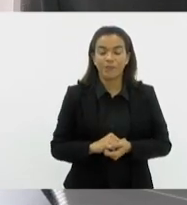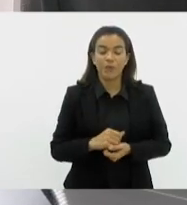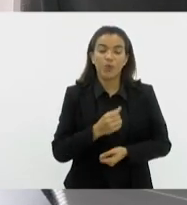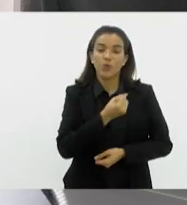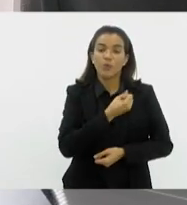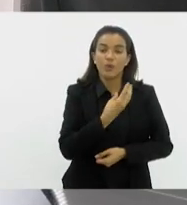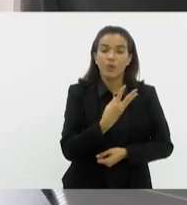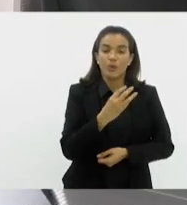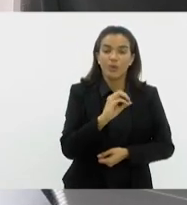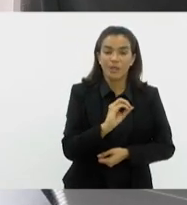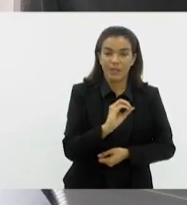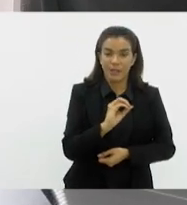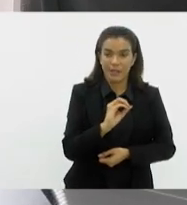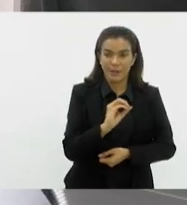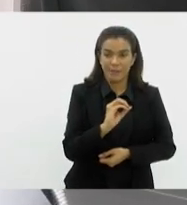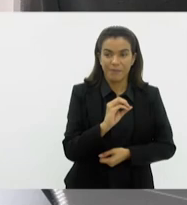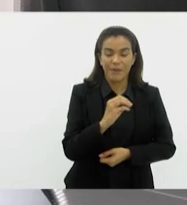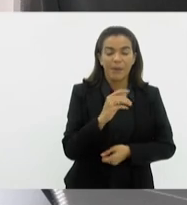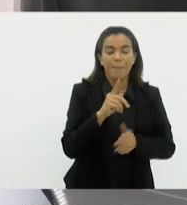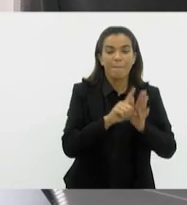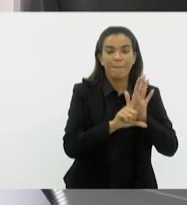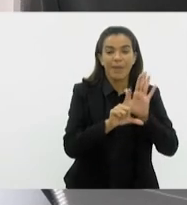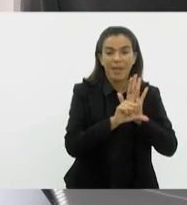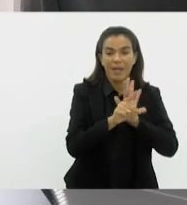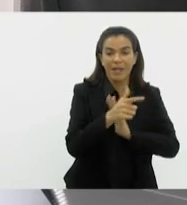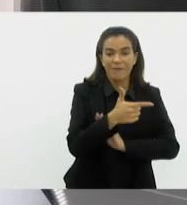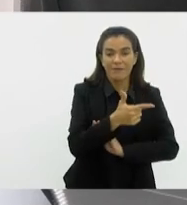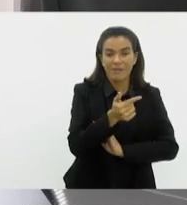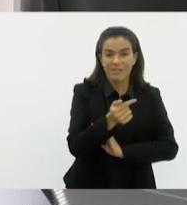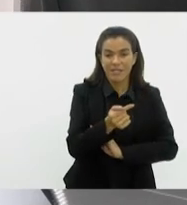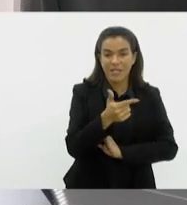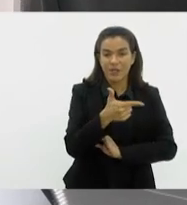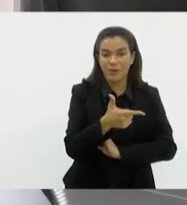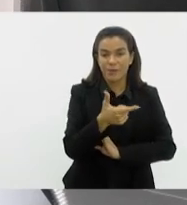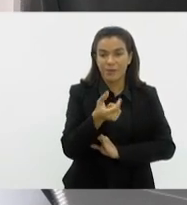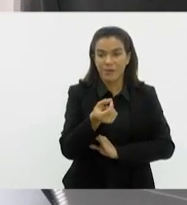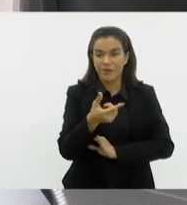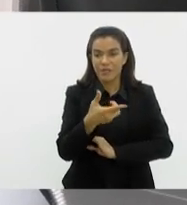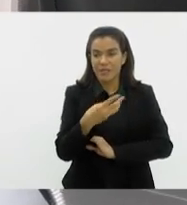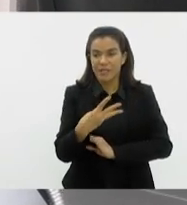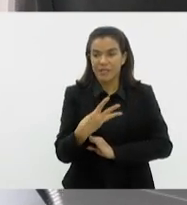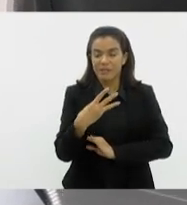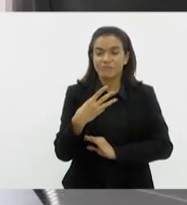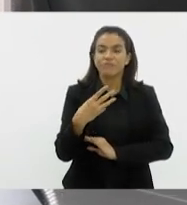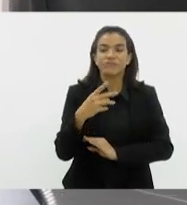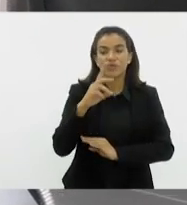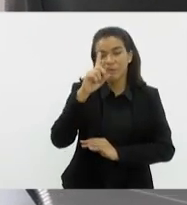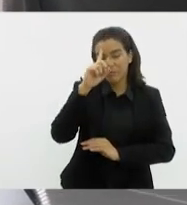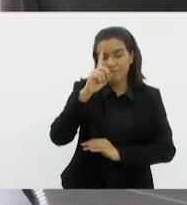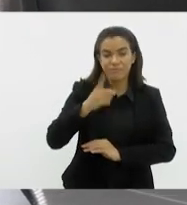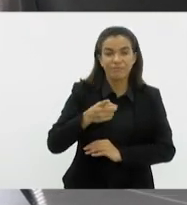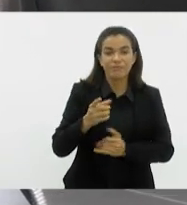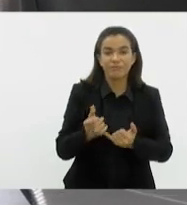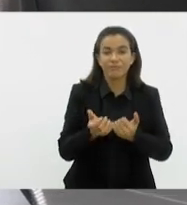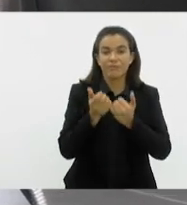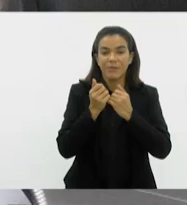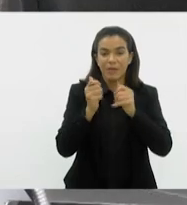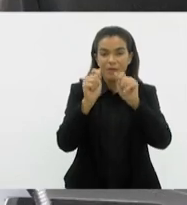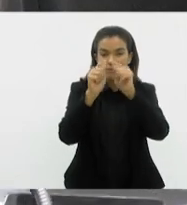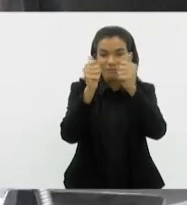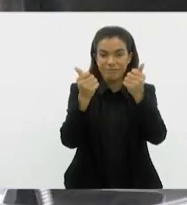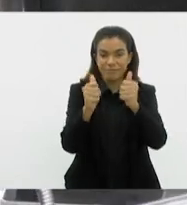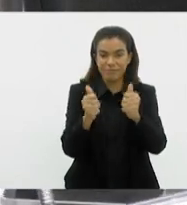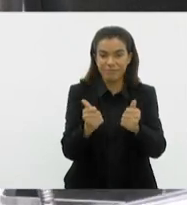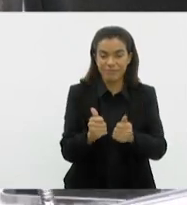da pauta. É o PL 2727 de 2023, de autoria do deputado Rodrigo Amorim, que determina o tombamento das estátuas por interesse